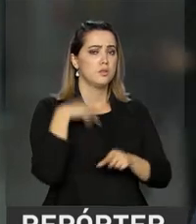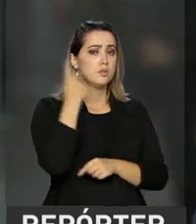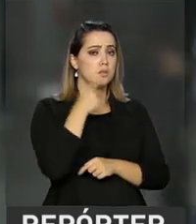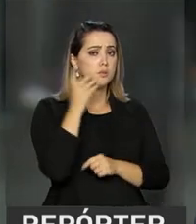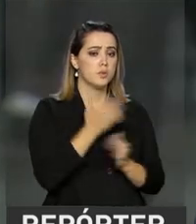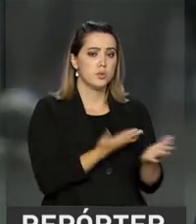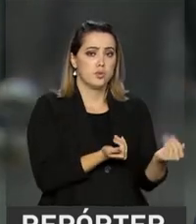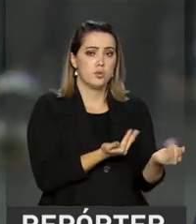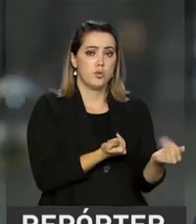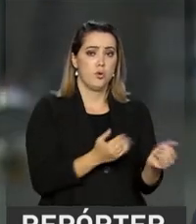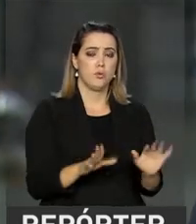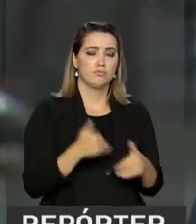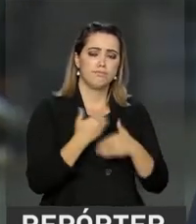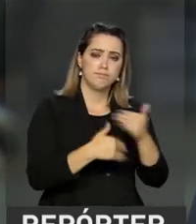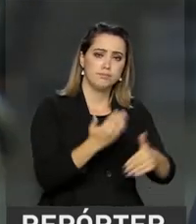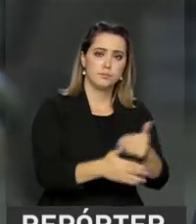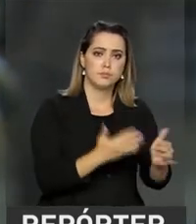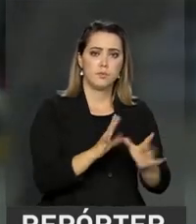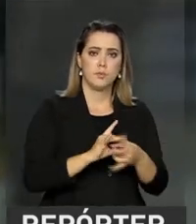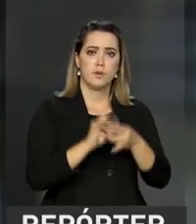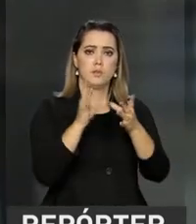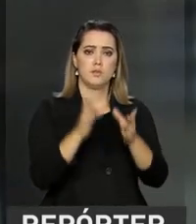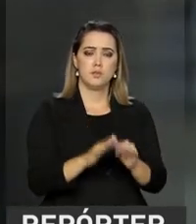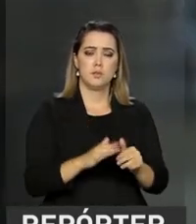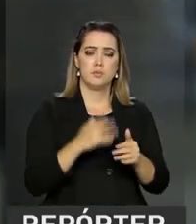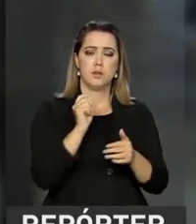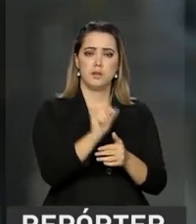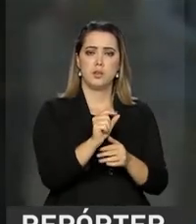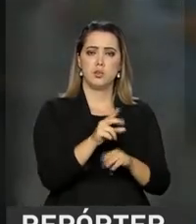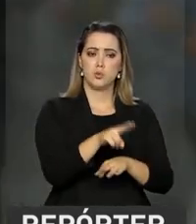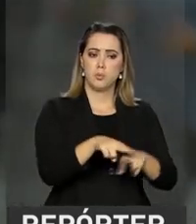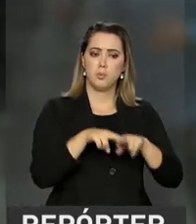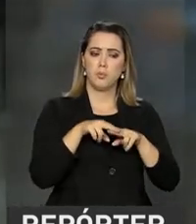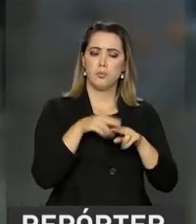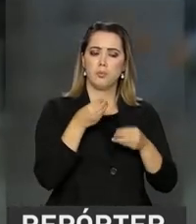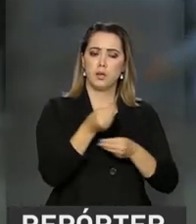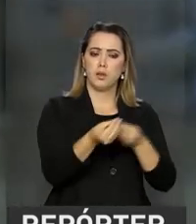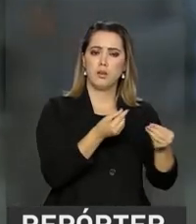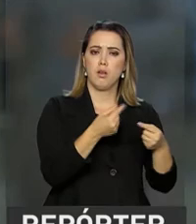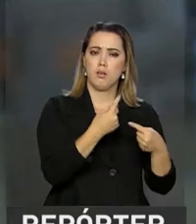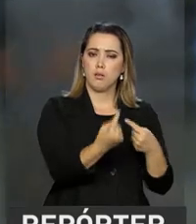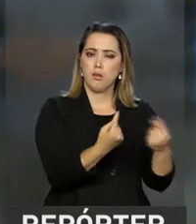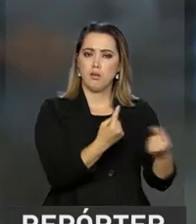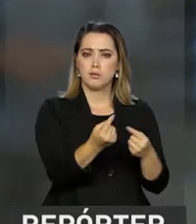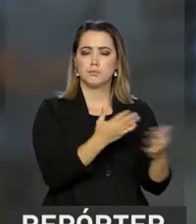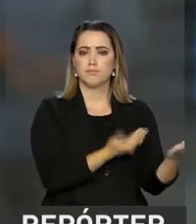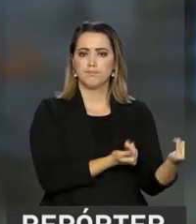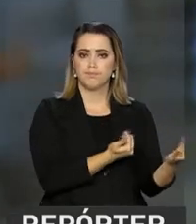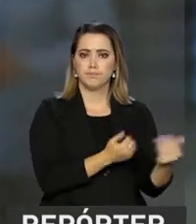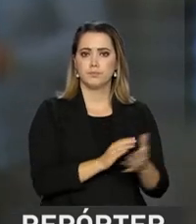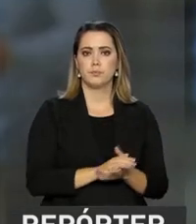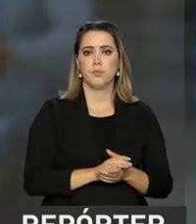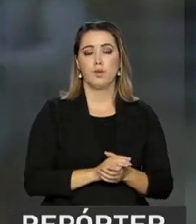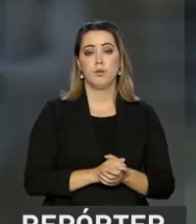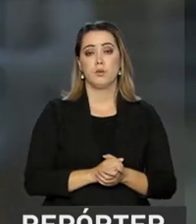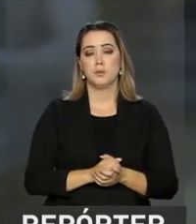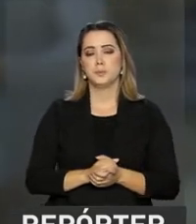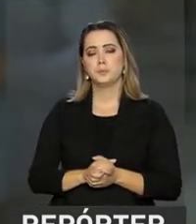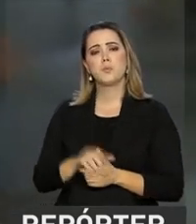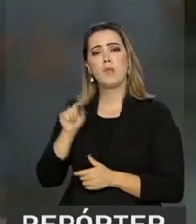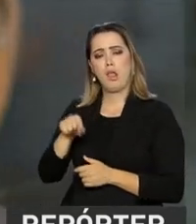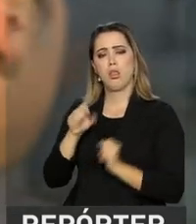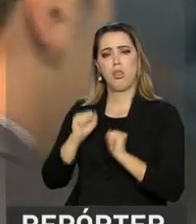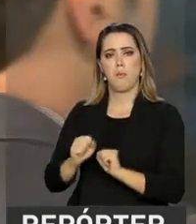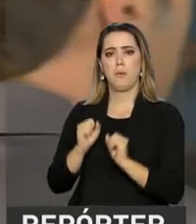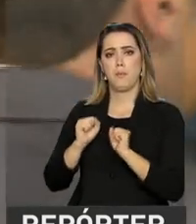de juventude levando é uma situação e autonomia para os jovens principalmente em áreas de vulnerabilidade dos sistemas também